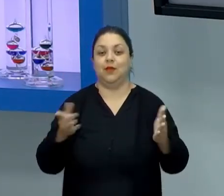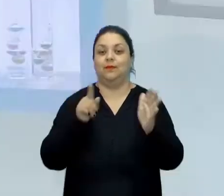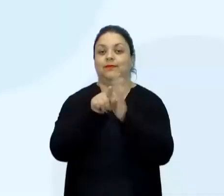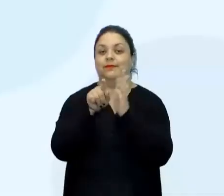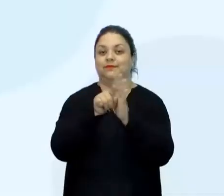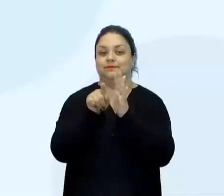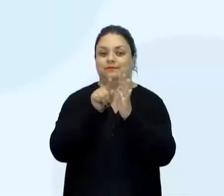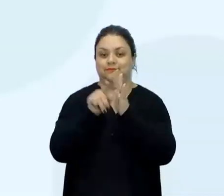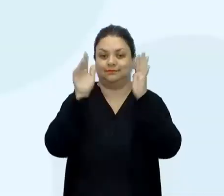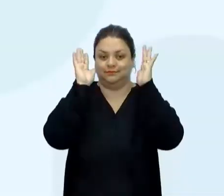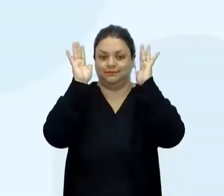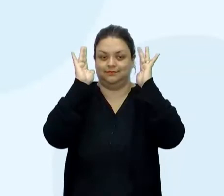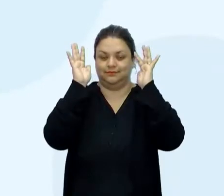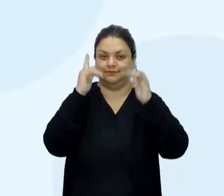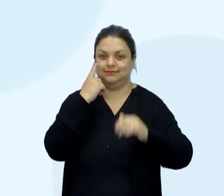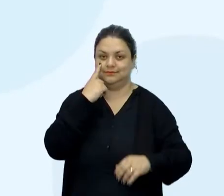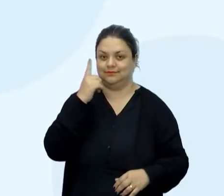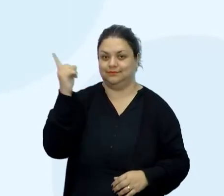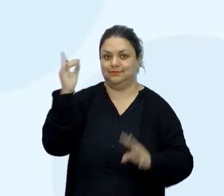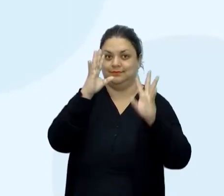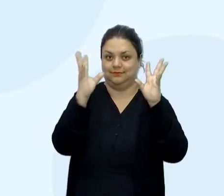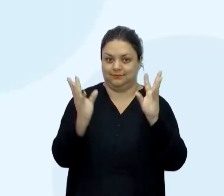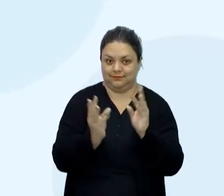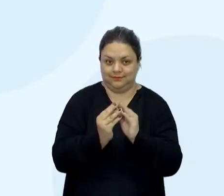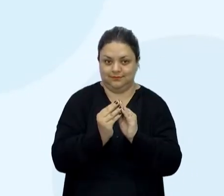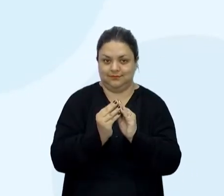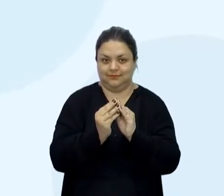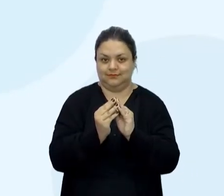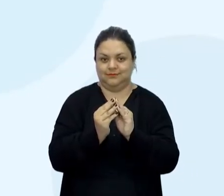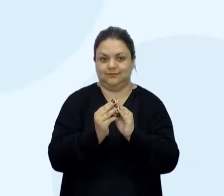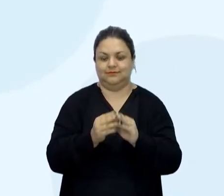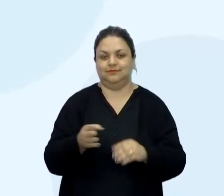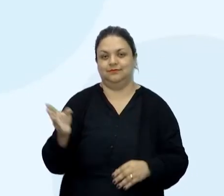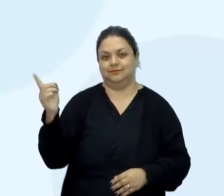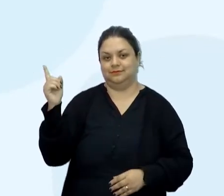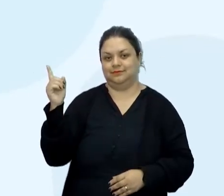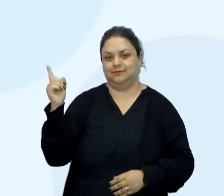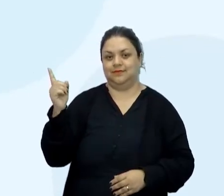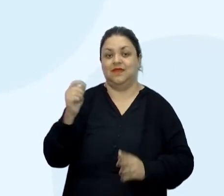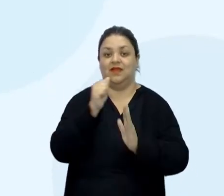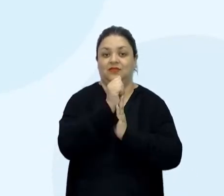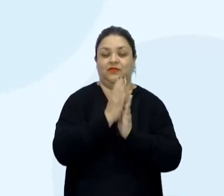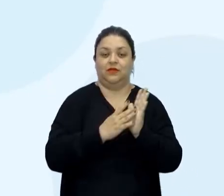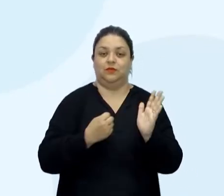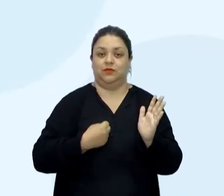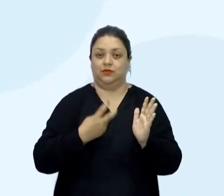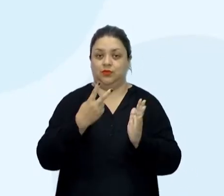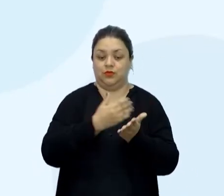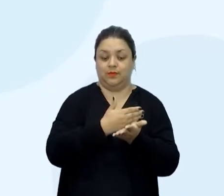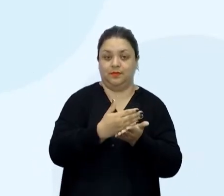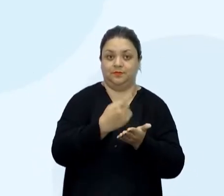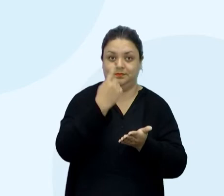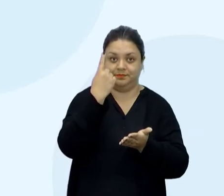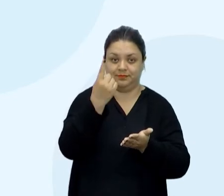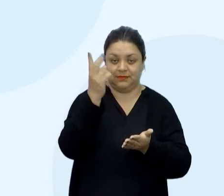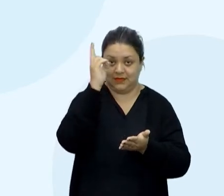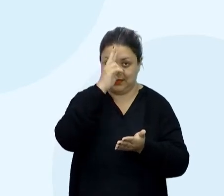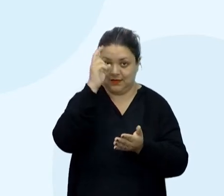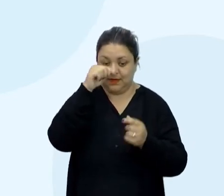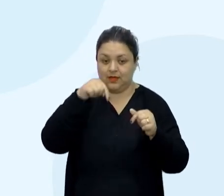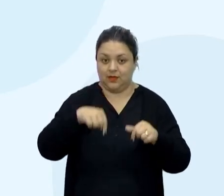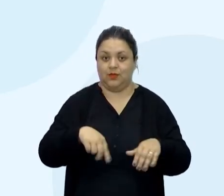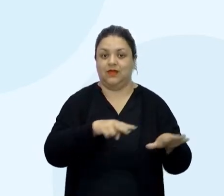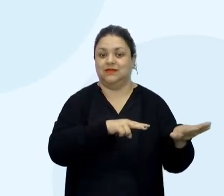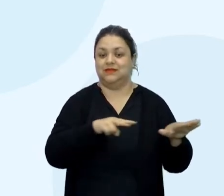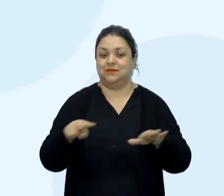perguntinhas, tá? A gente vai fazer uma retomada, tá? Dessa atividade 2, introdução 1, lembrando que a gente está na semana 6,